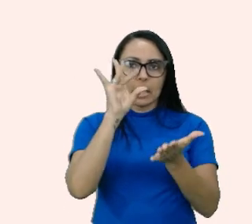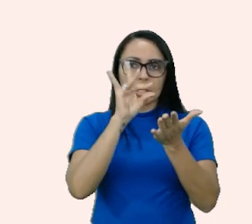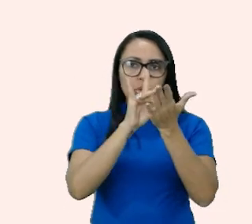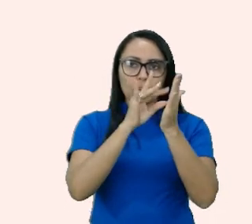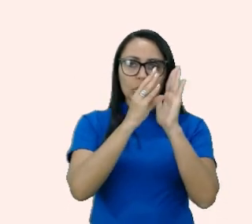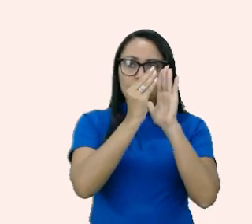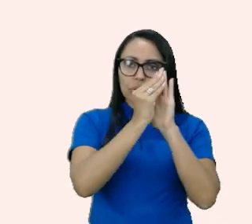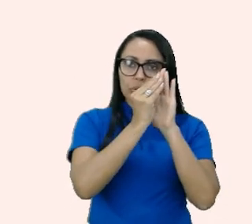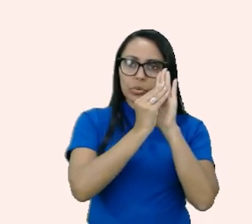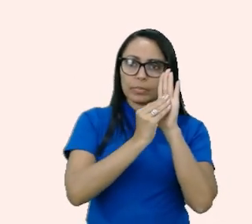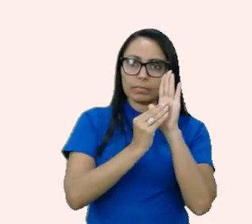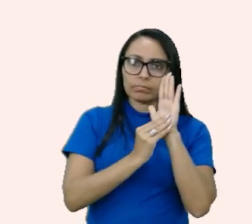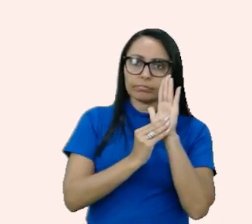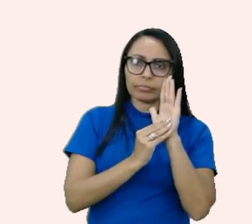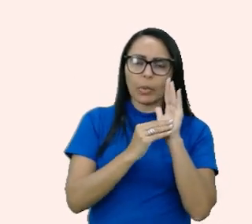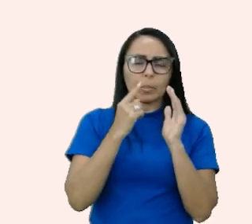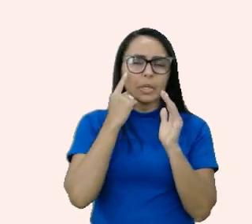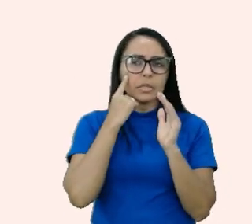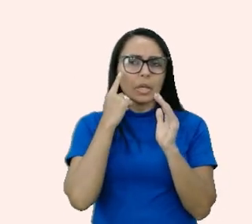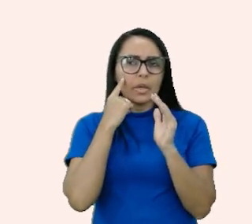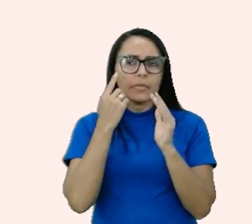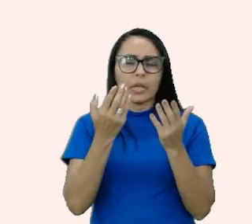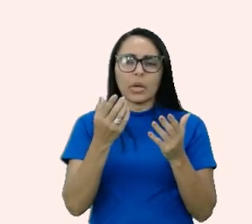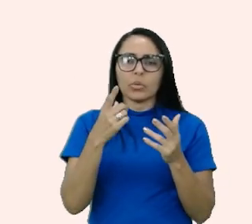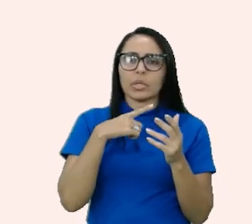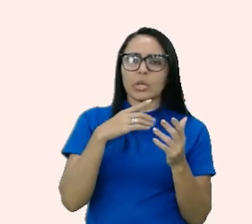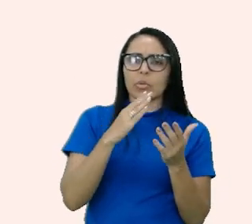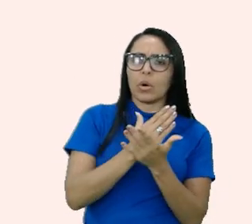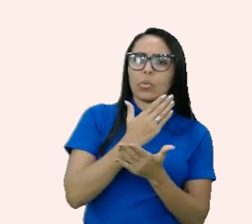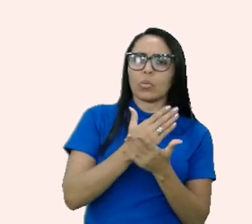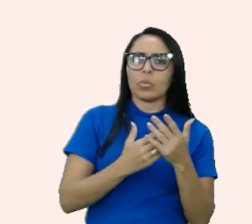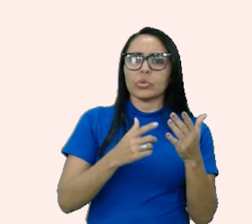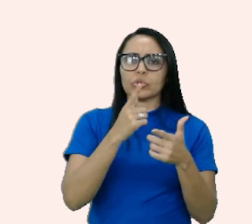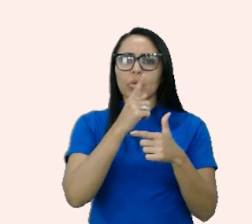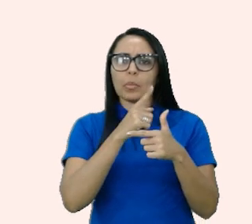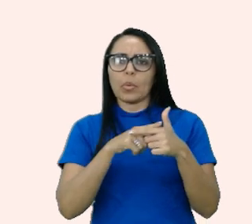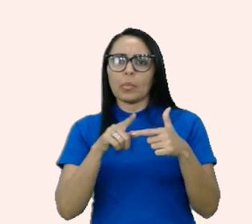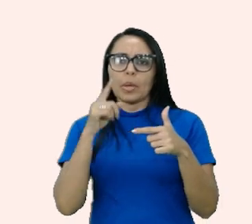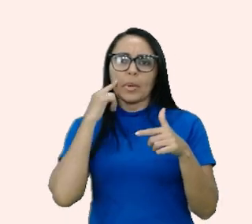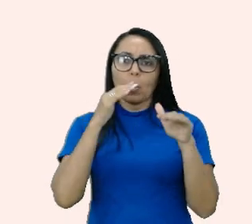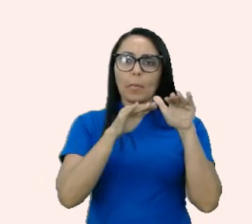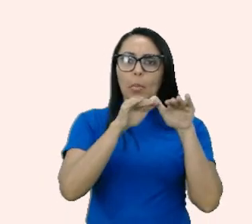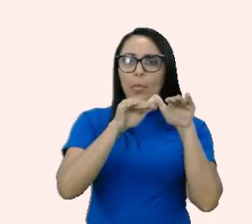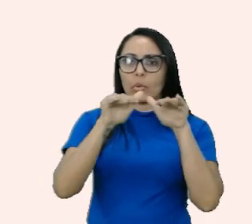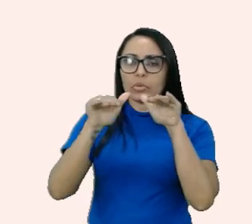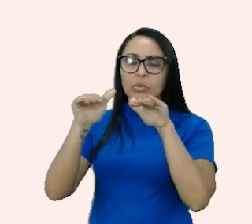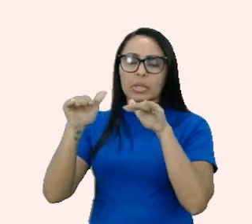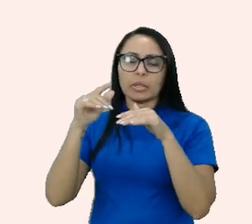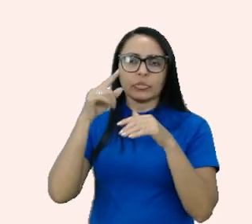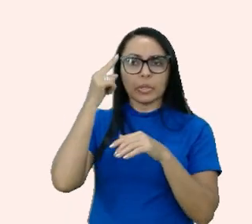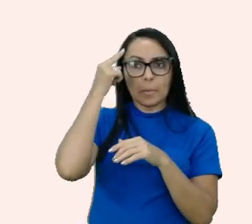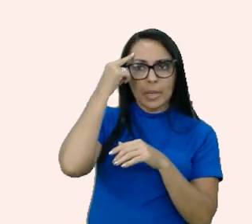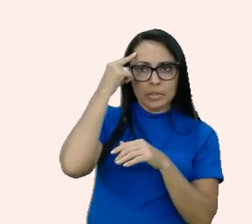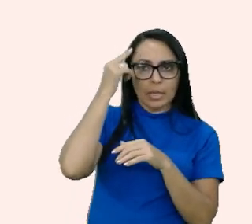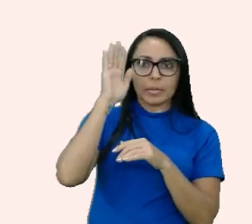Aplicações. Então, observe, eu tenho alguns problemas com proporcionalidade para a gente pensar aqui, beleza?